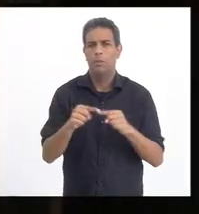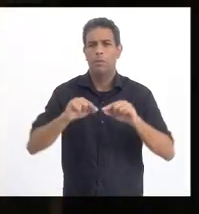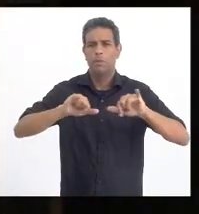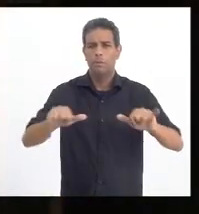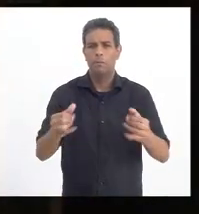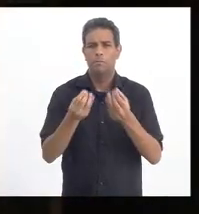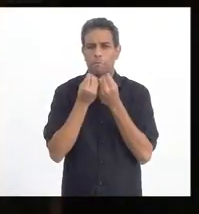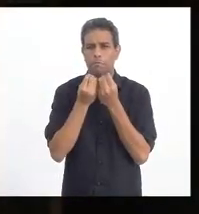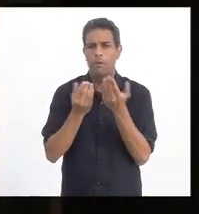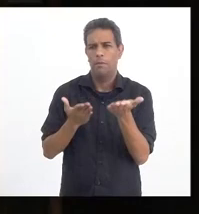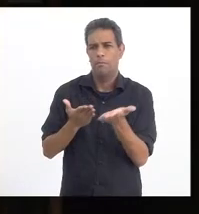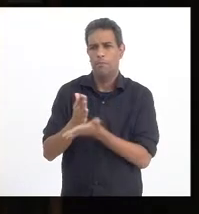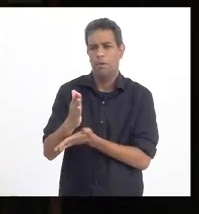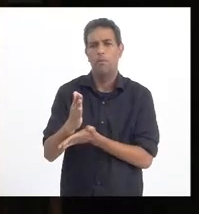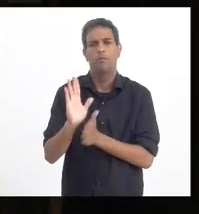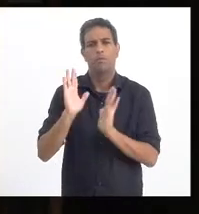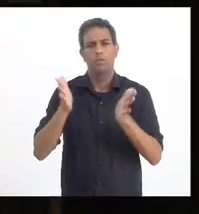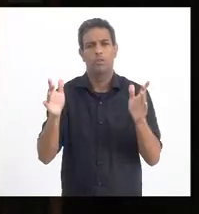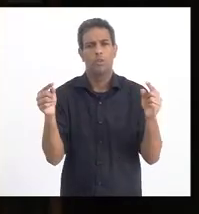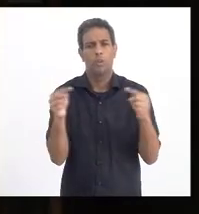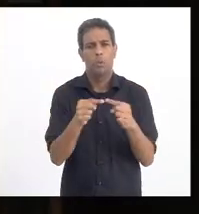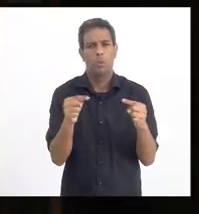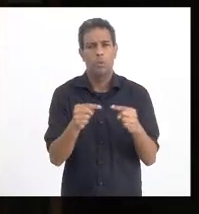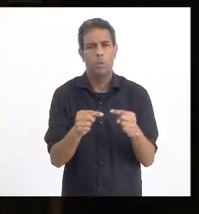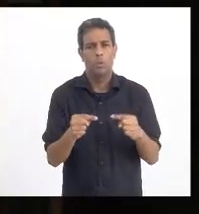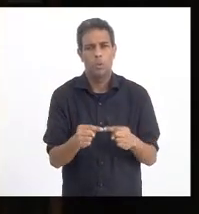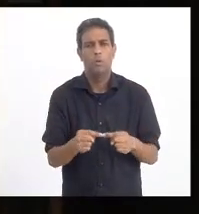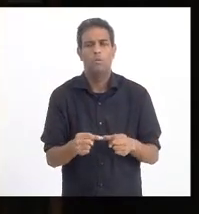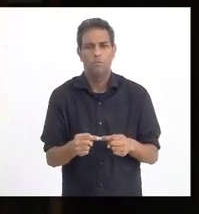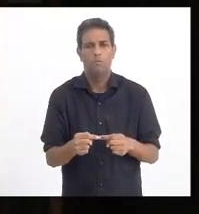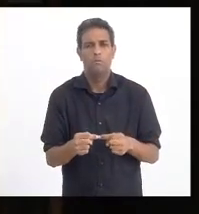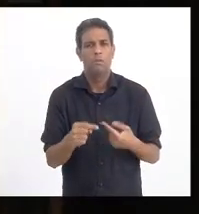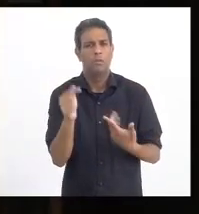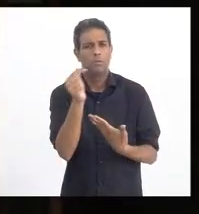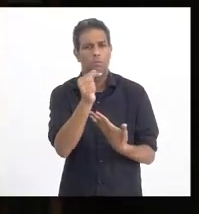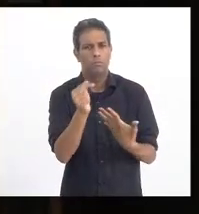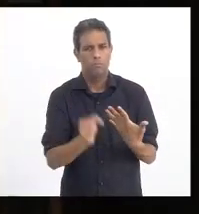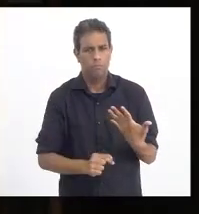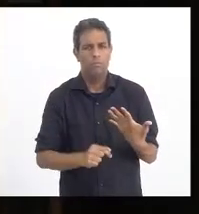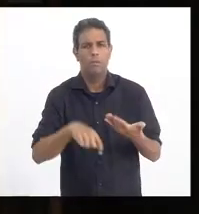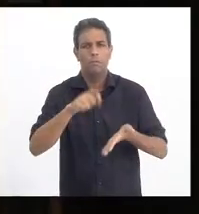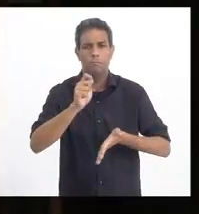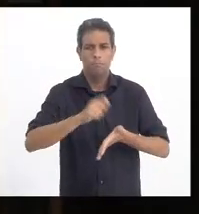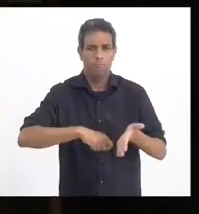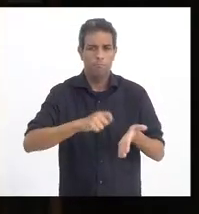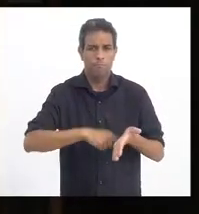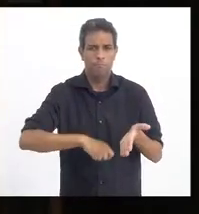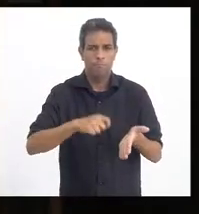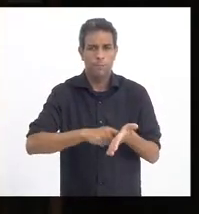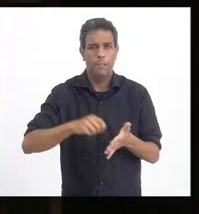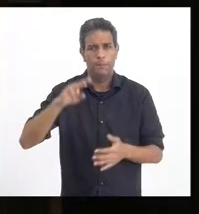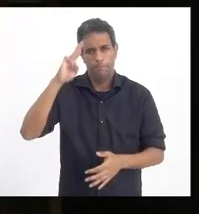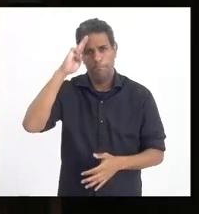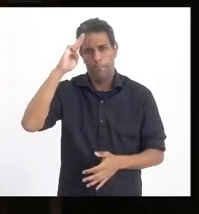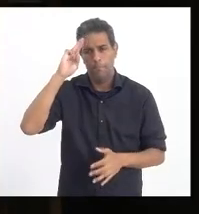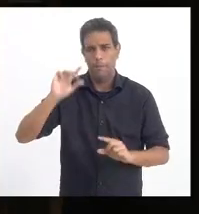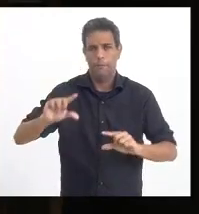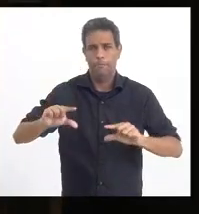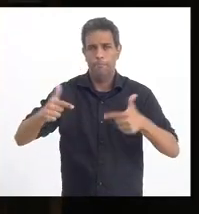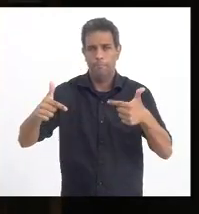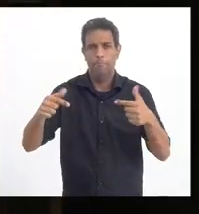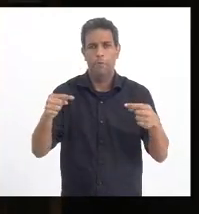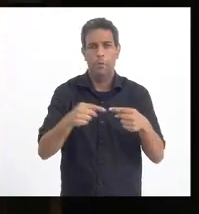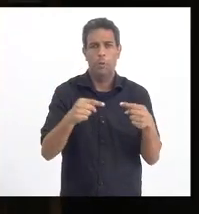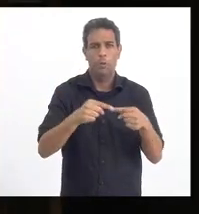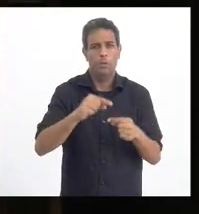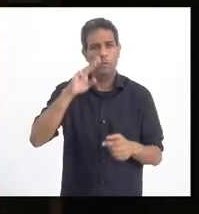aprovada a Lei como está aqui vai ser exatamente o mesmo salário pode mesmo de rubricas do militar ativo ou do